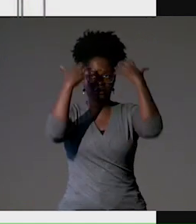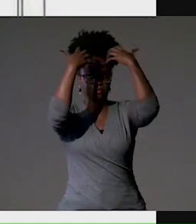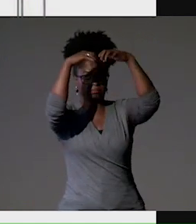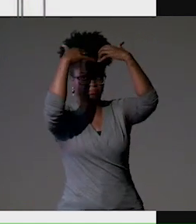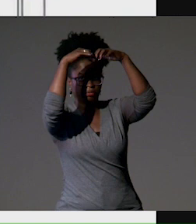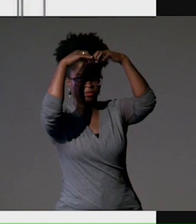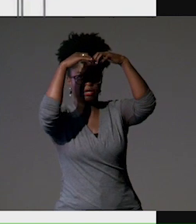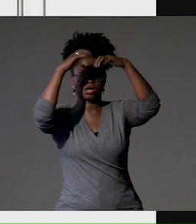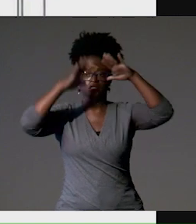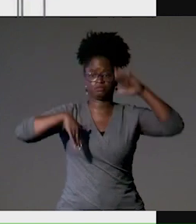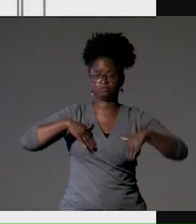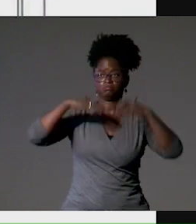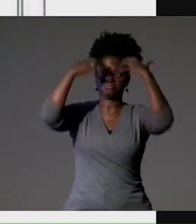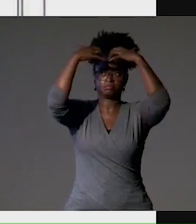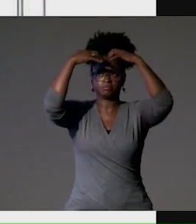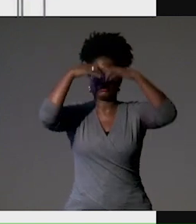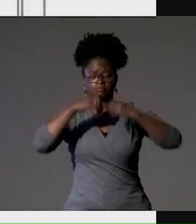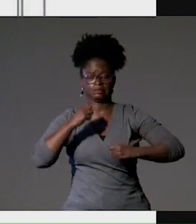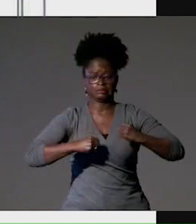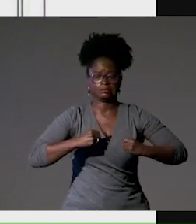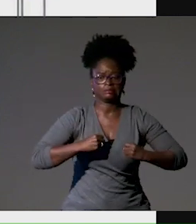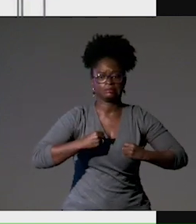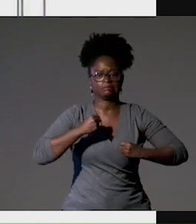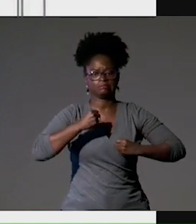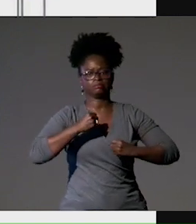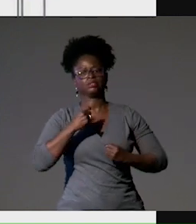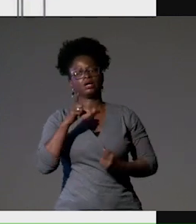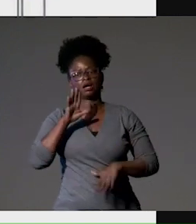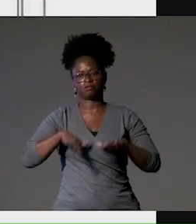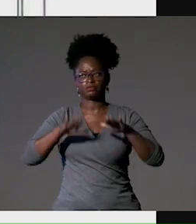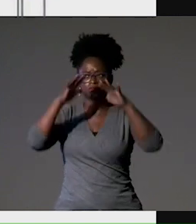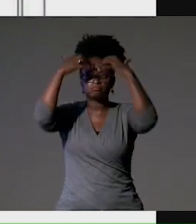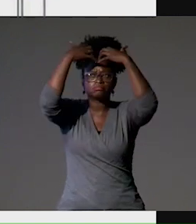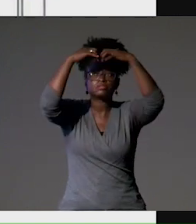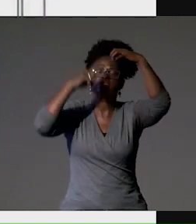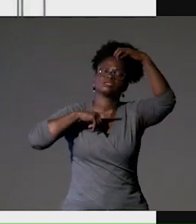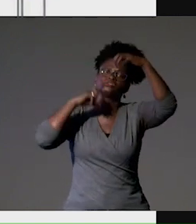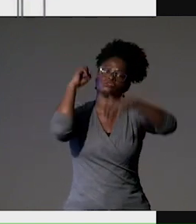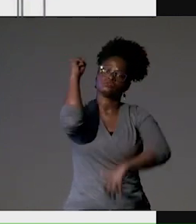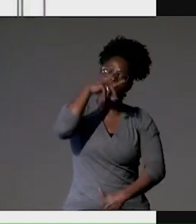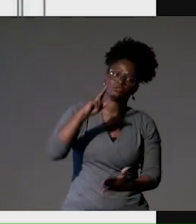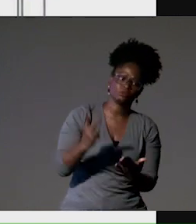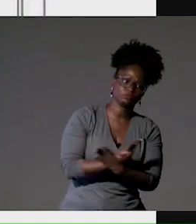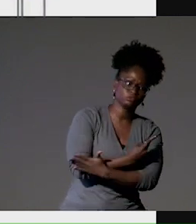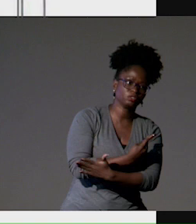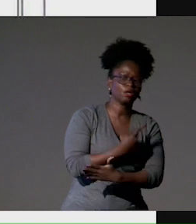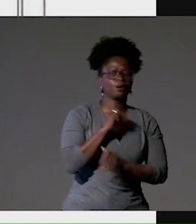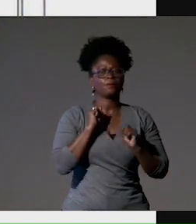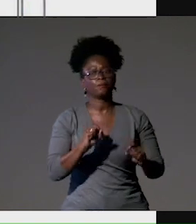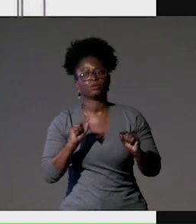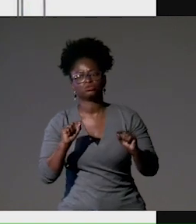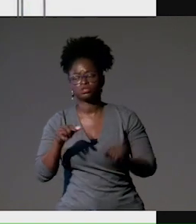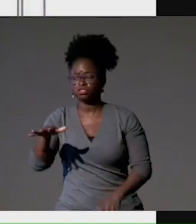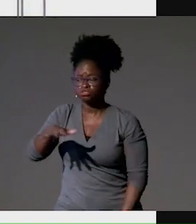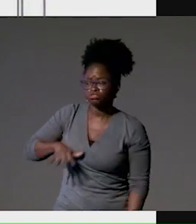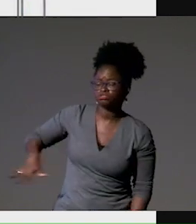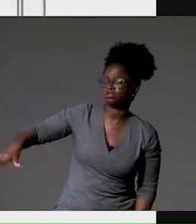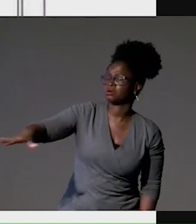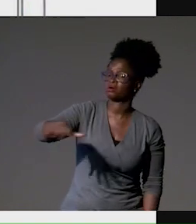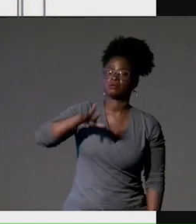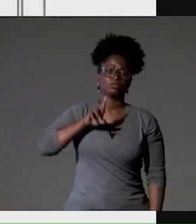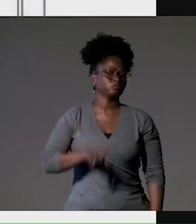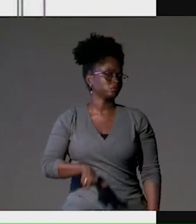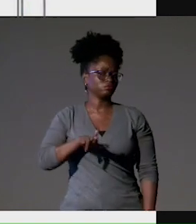aceleração a partir de um momento, esses mecanismos no cérebro de crianças autistas podem ter dificuldades. Isso pode não ser generalizado,